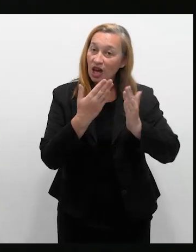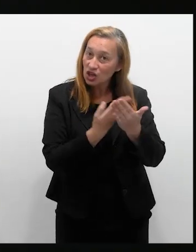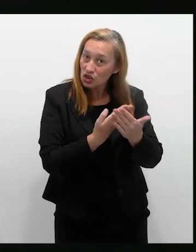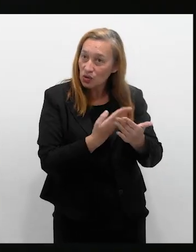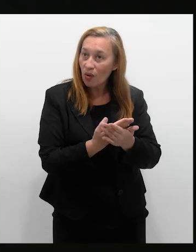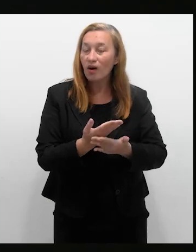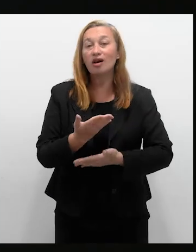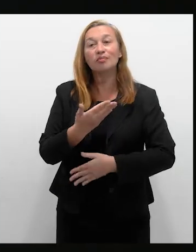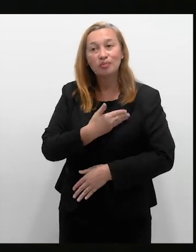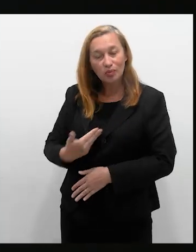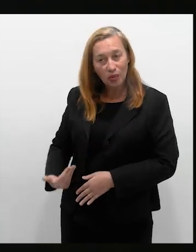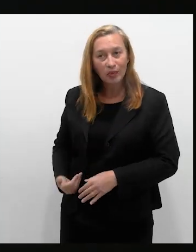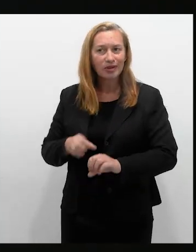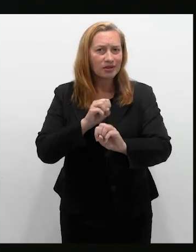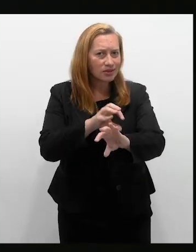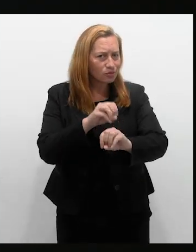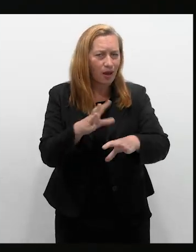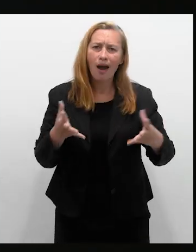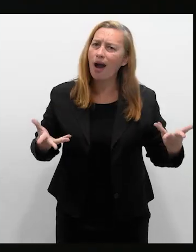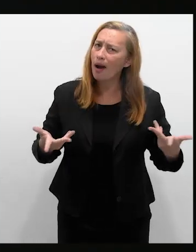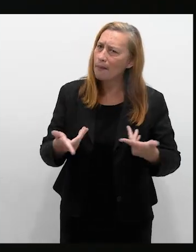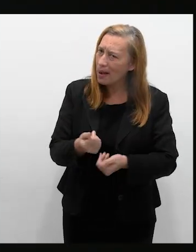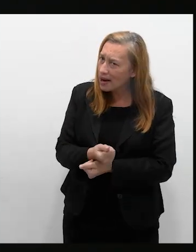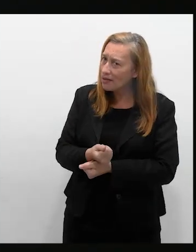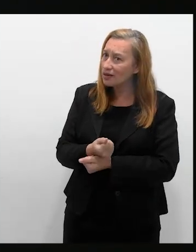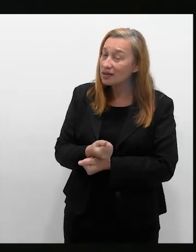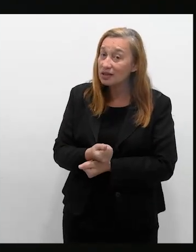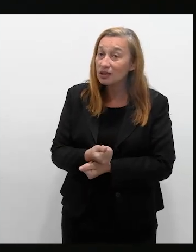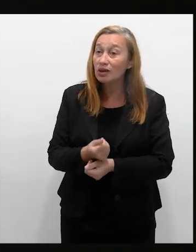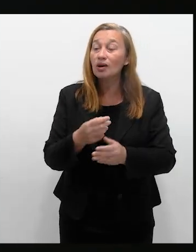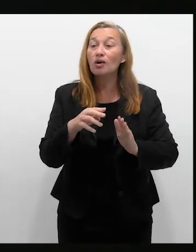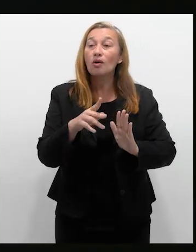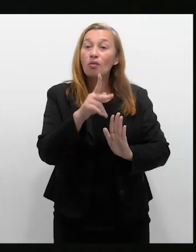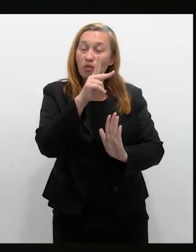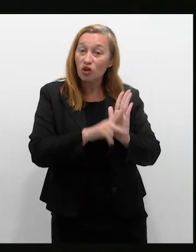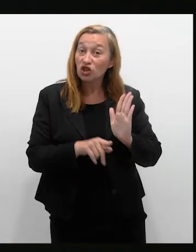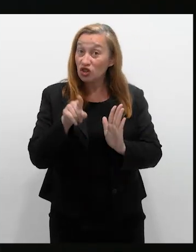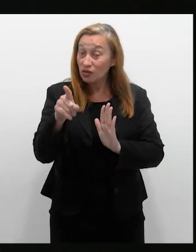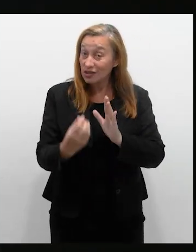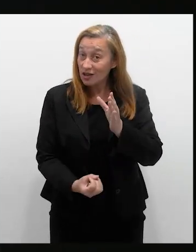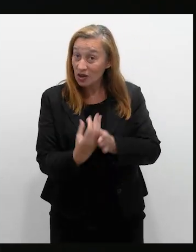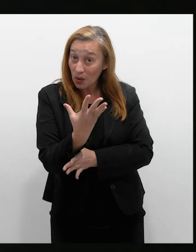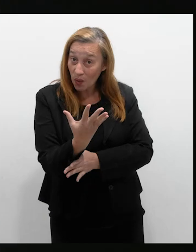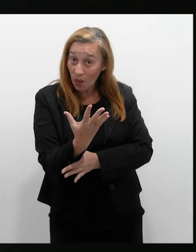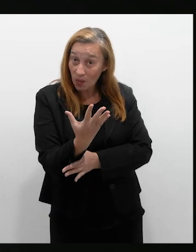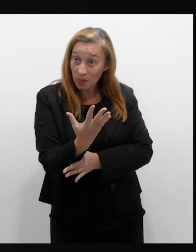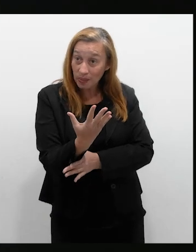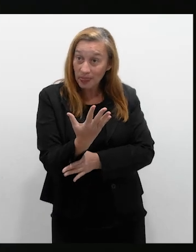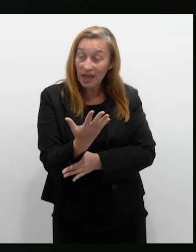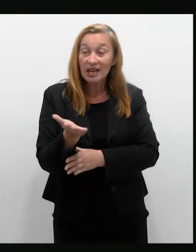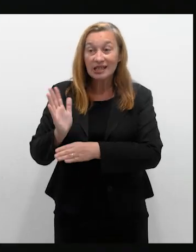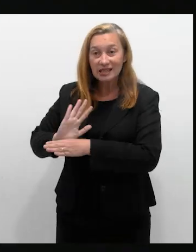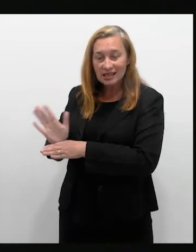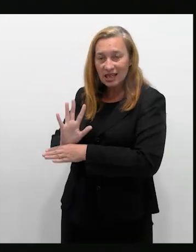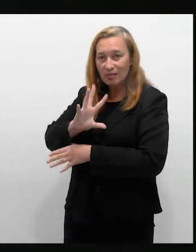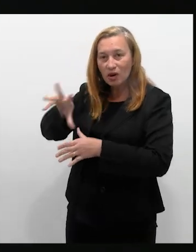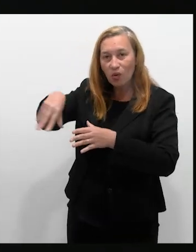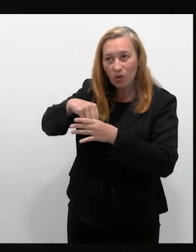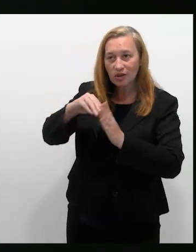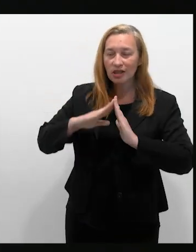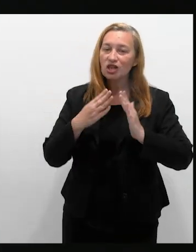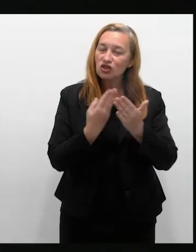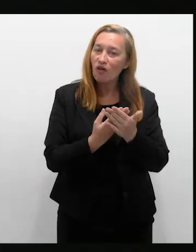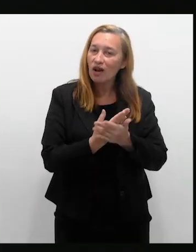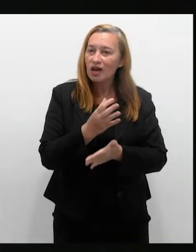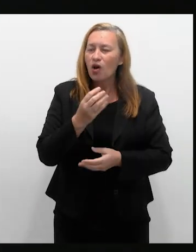olha gente, da rede pública de ensino. Isso é maravilhoso, por conta de um projeto que você idealizou, não é? Que é de cinema nas